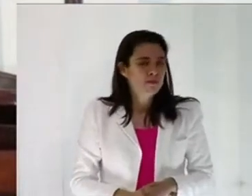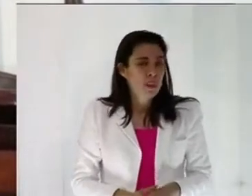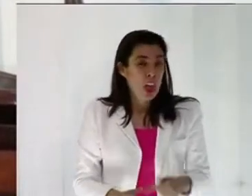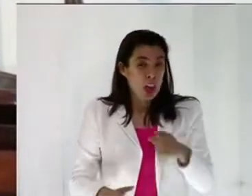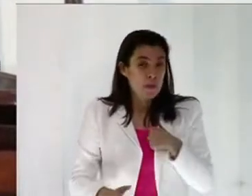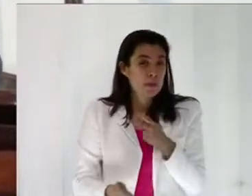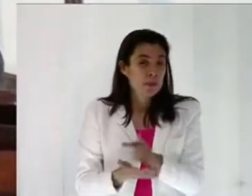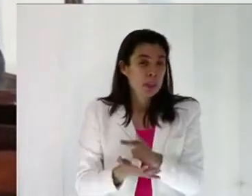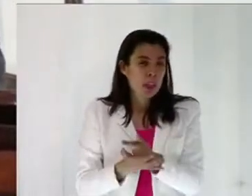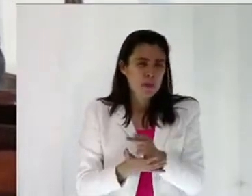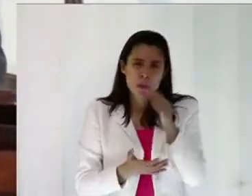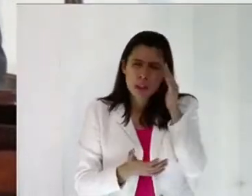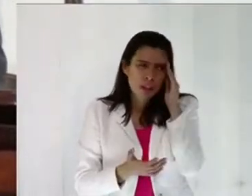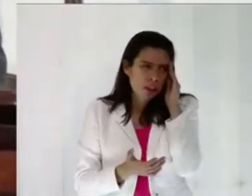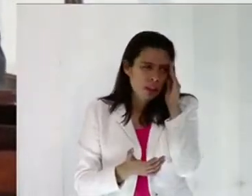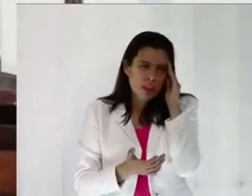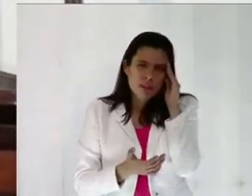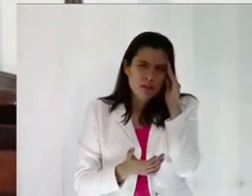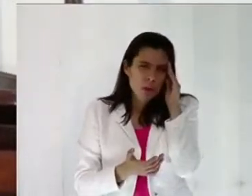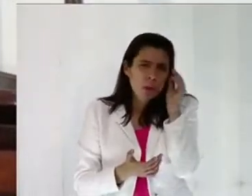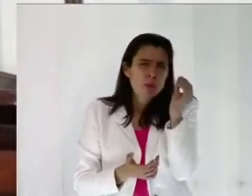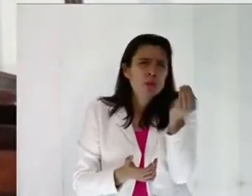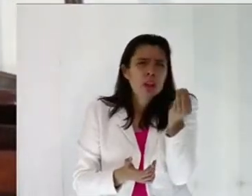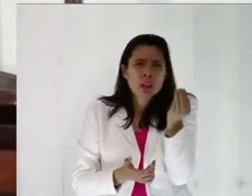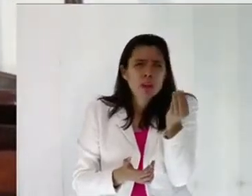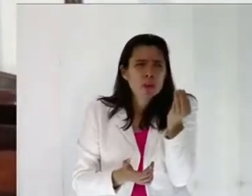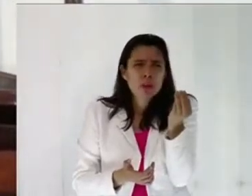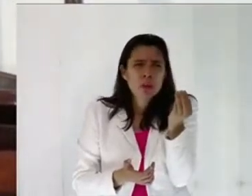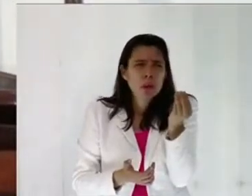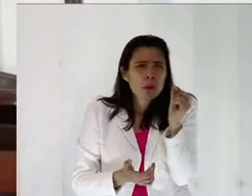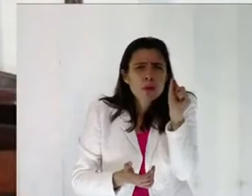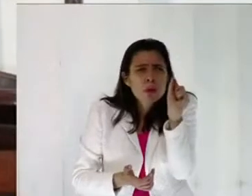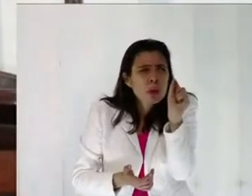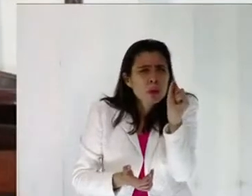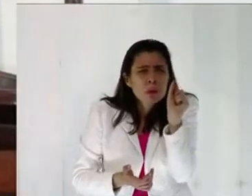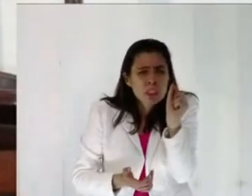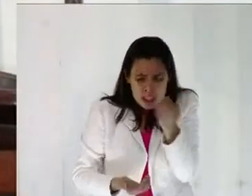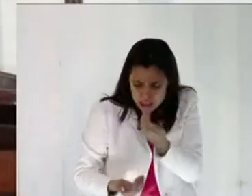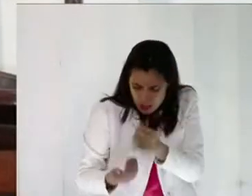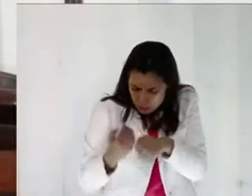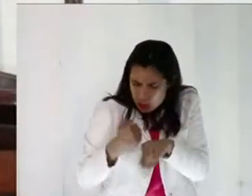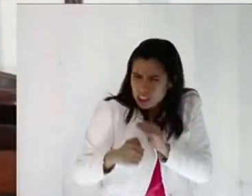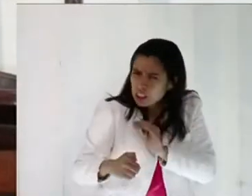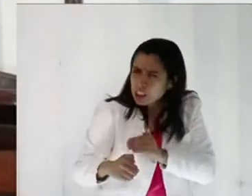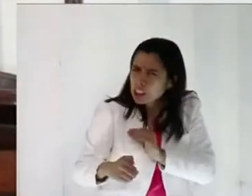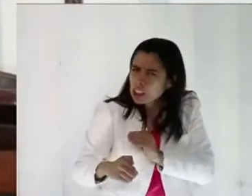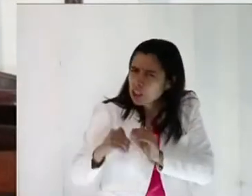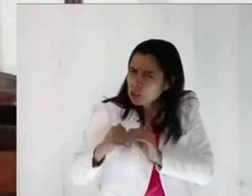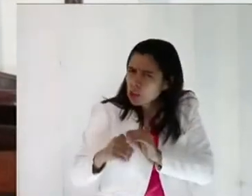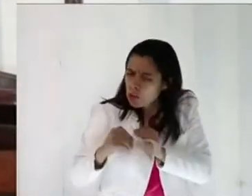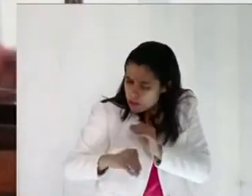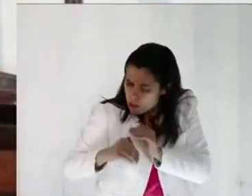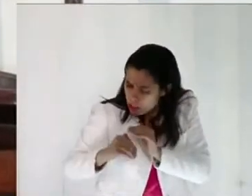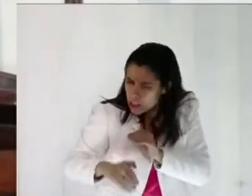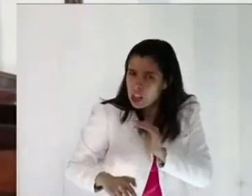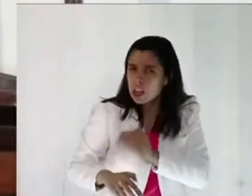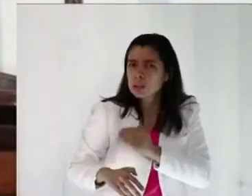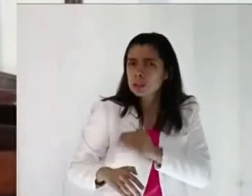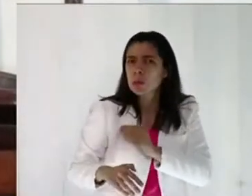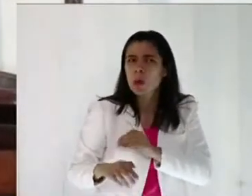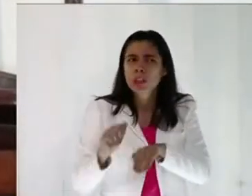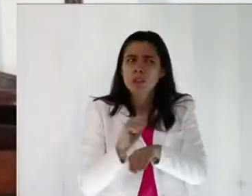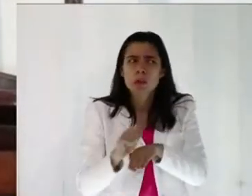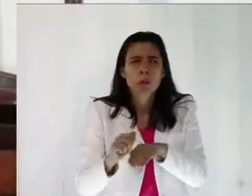fico pensando o que se passou no coração de Abraão quando ele recebeu essa ordem do Senhor. Mas nós vemos, pelo